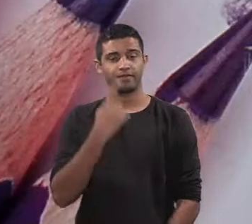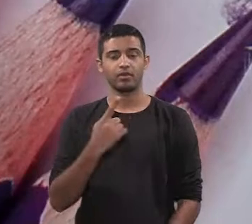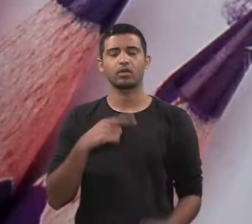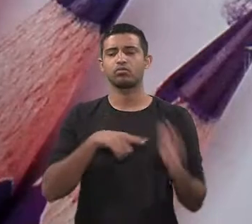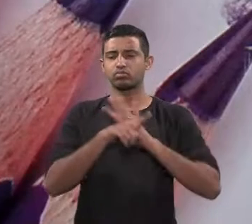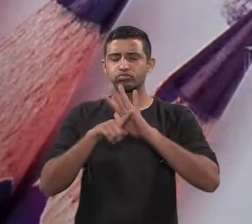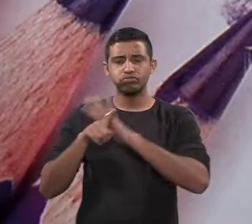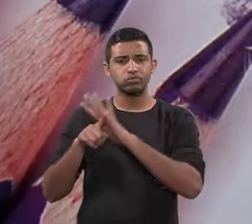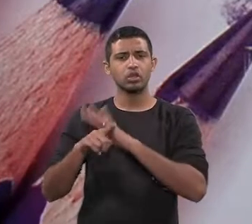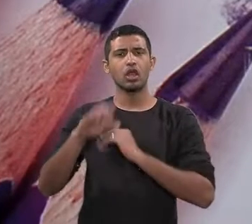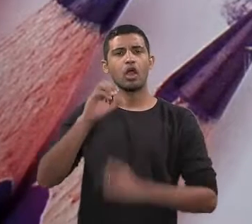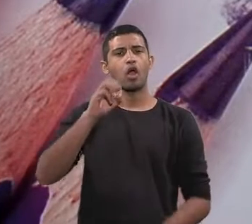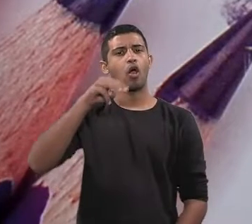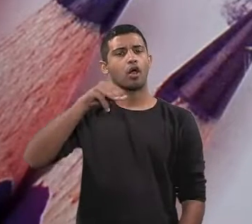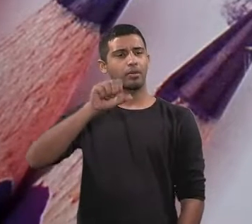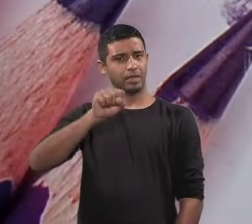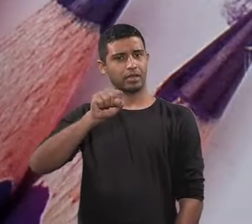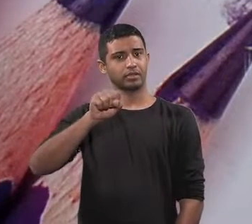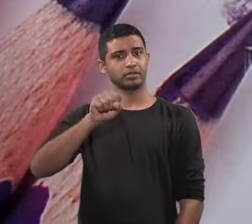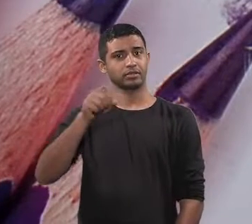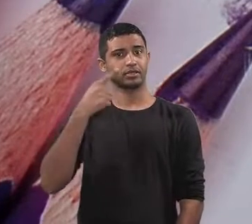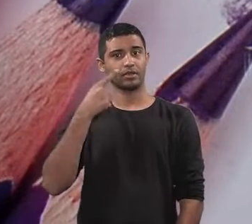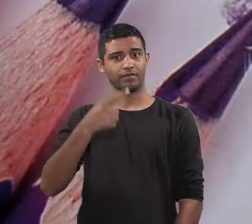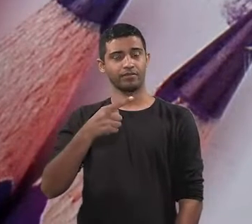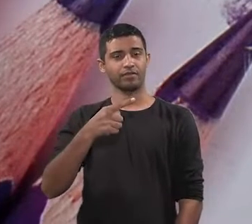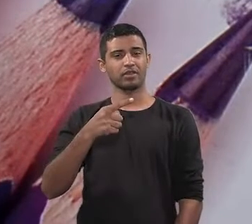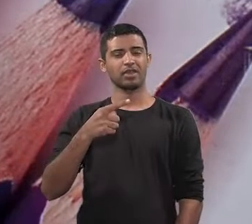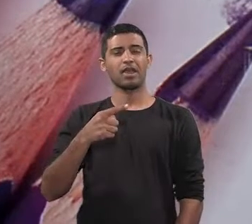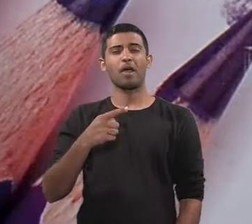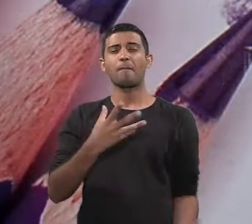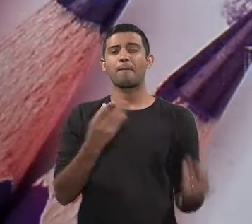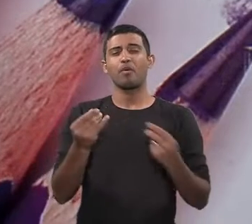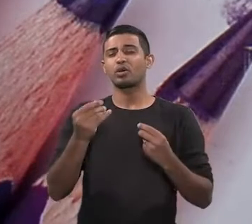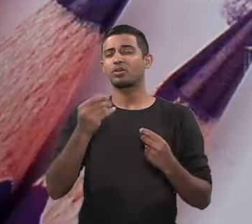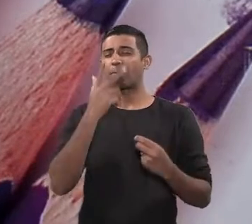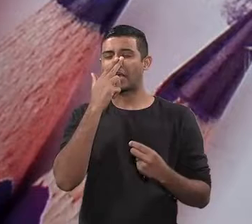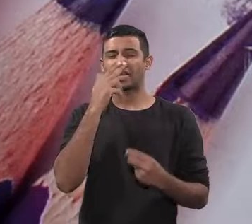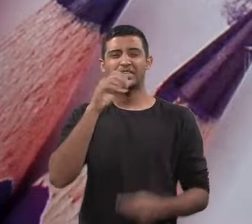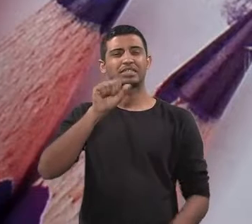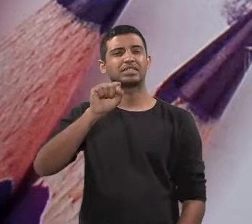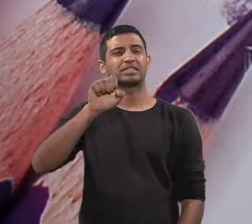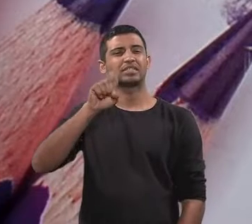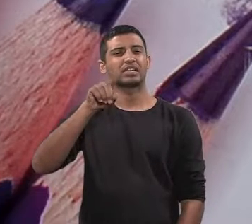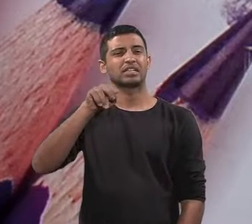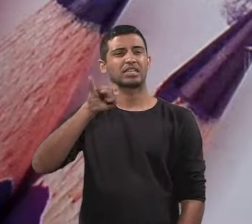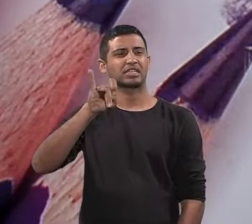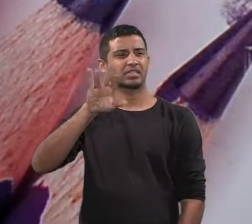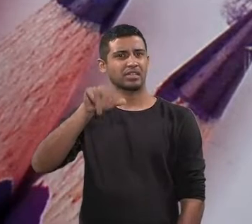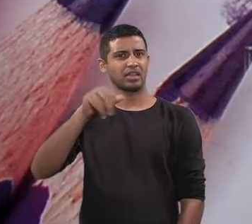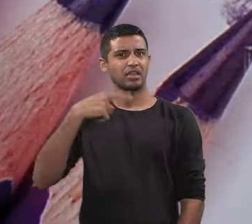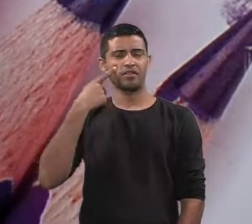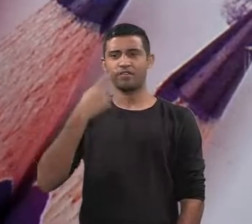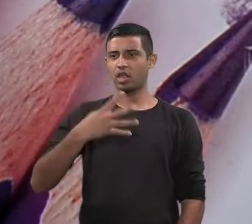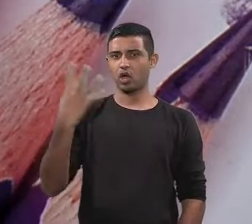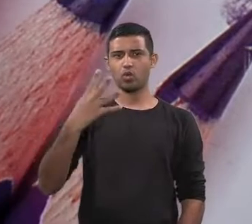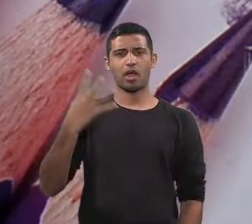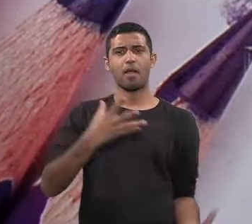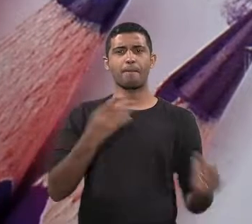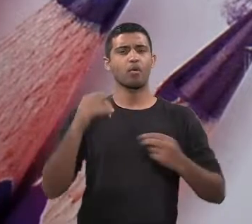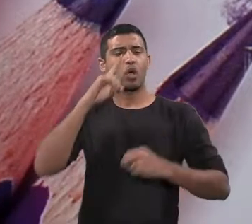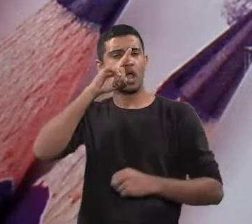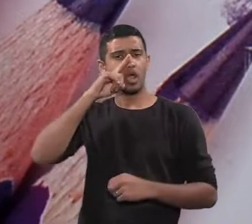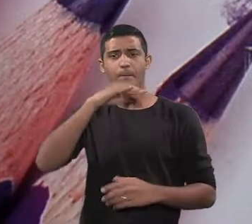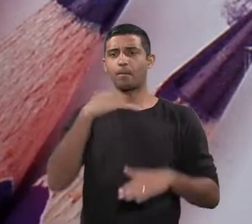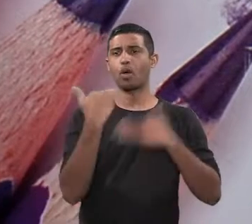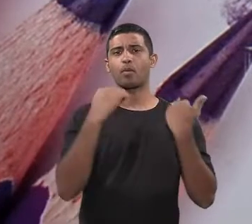De acordo com a Organização Mundial de Saúde, o sedentarismo é considerado o quarto maior fator de risco de